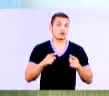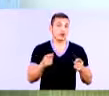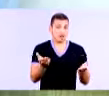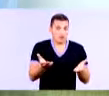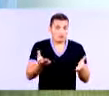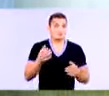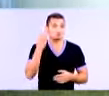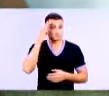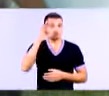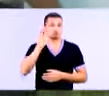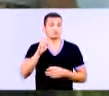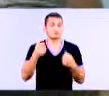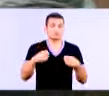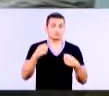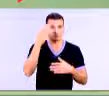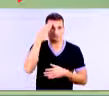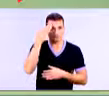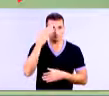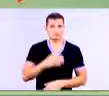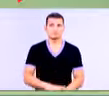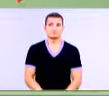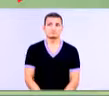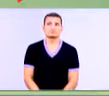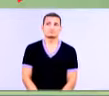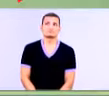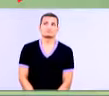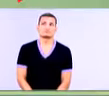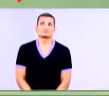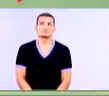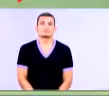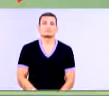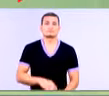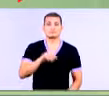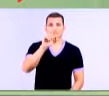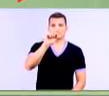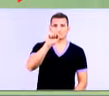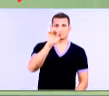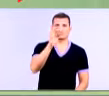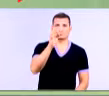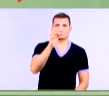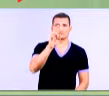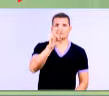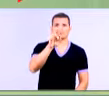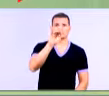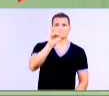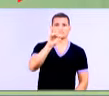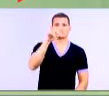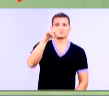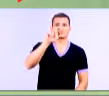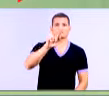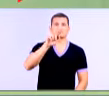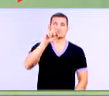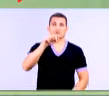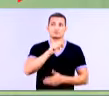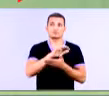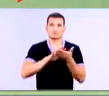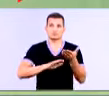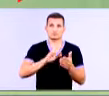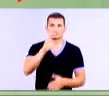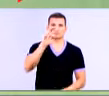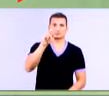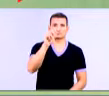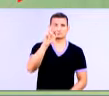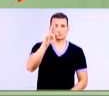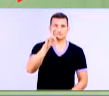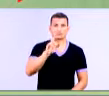agora. Tá? Então nós temos o tipo string, que define um texto, o tipo char, que